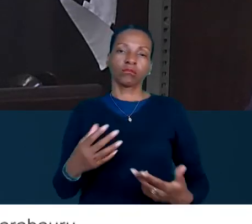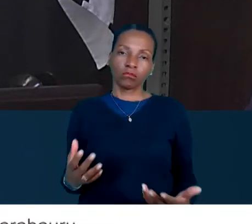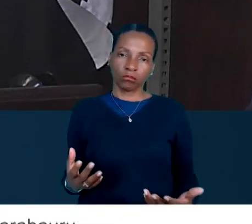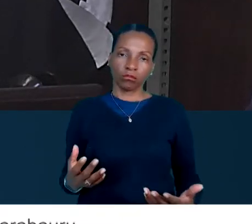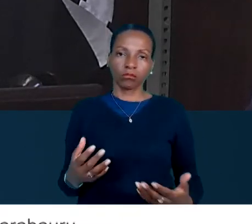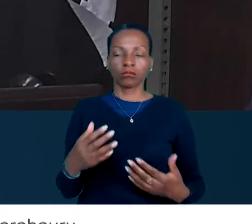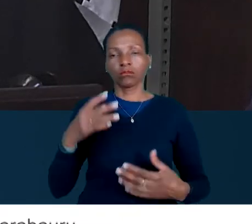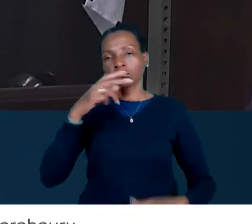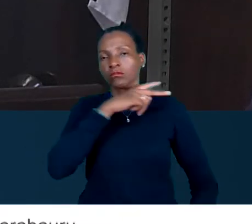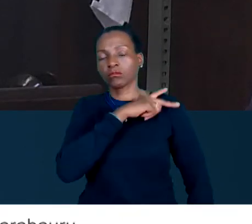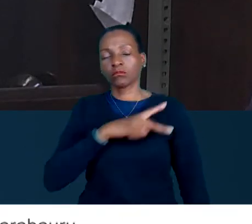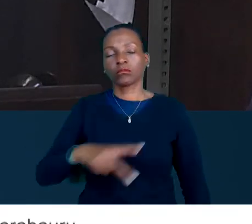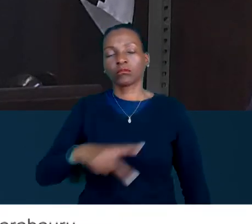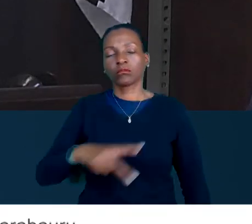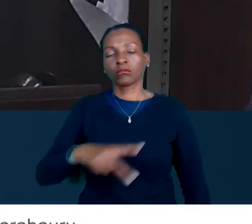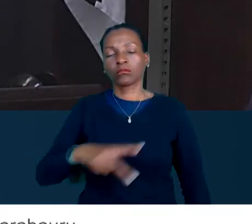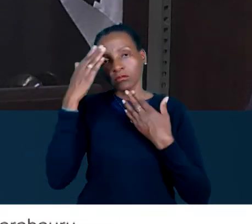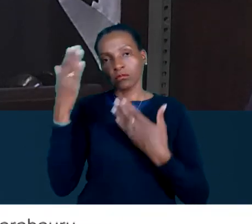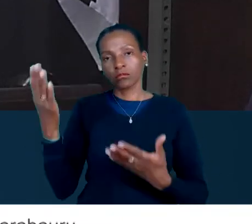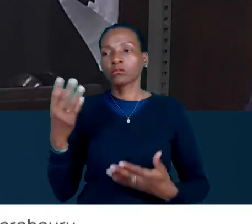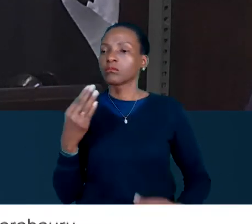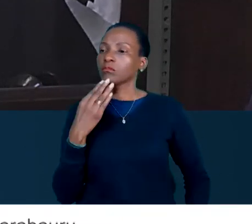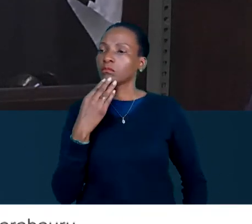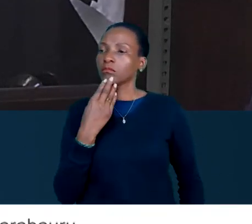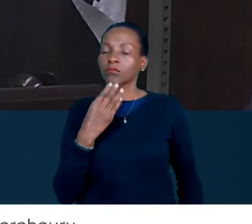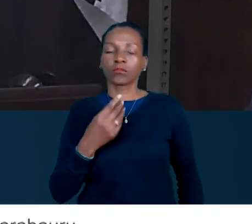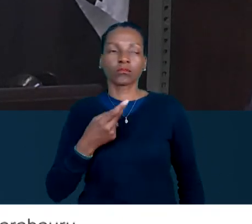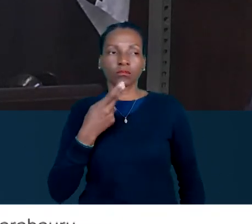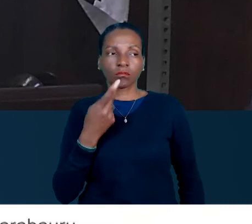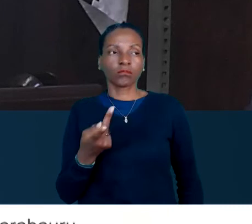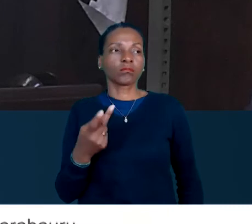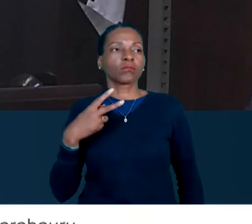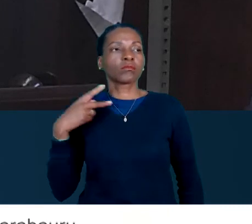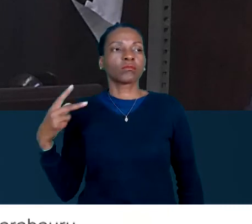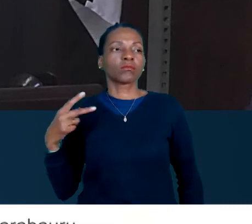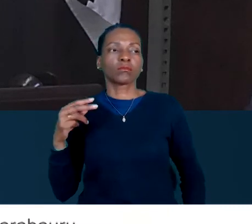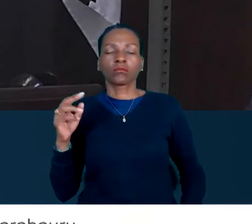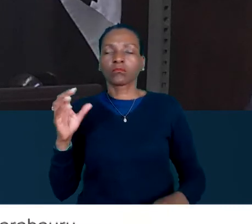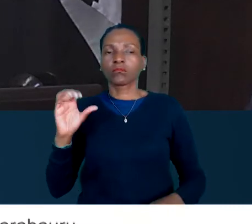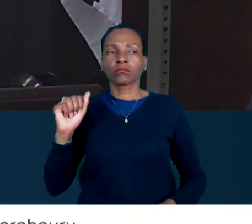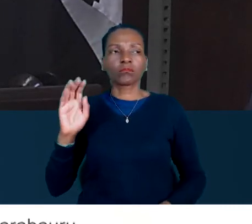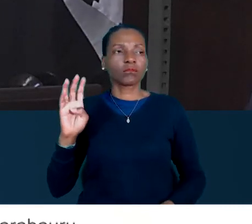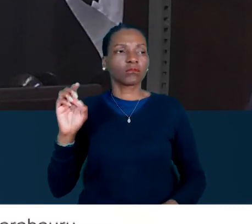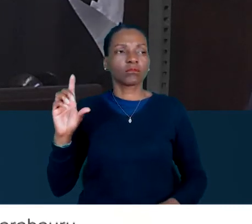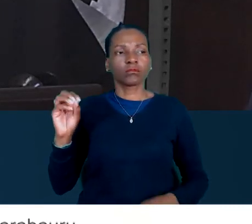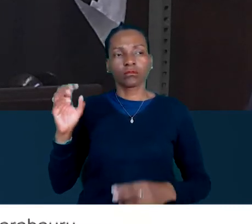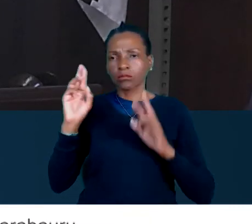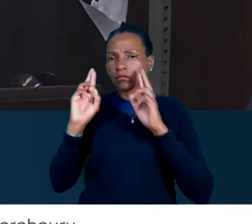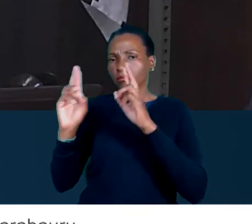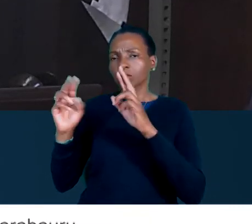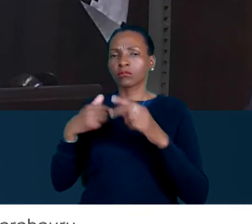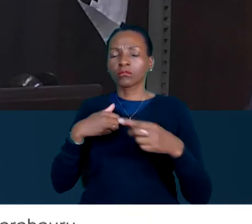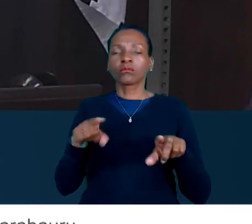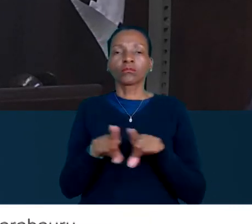oportunidade e vereador cabelo coberto respeito eu eu também é